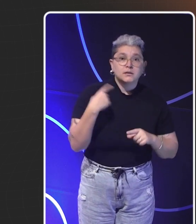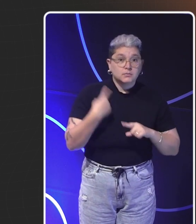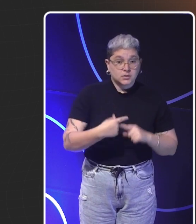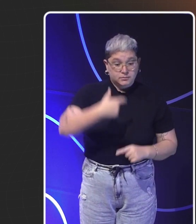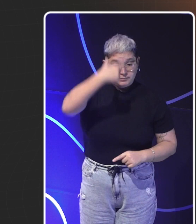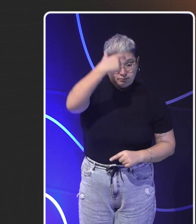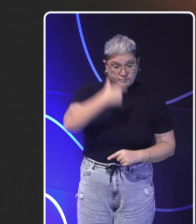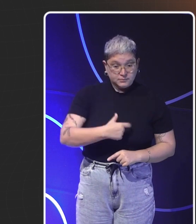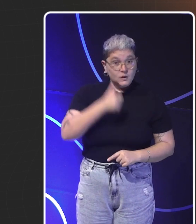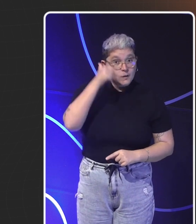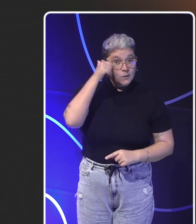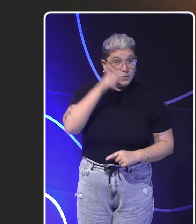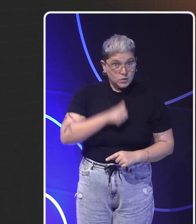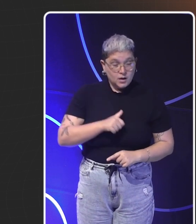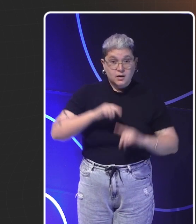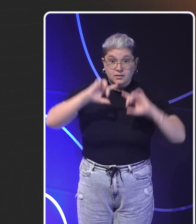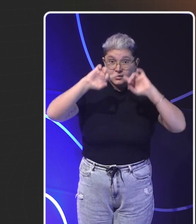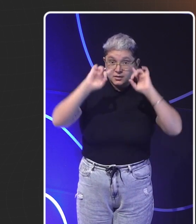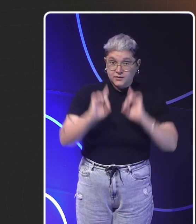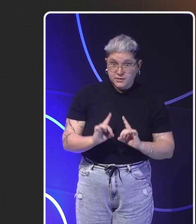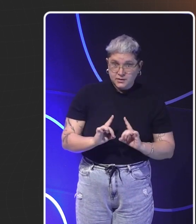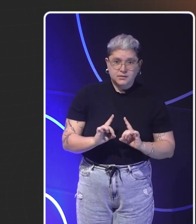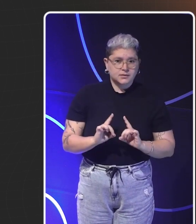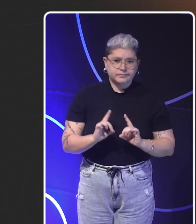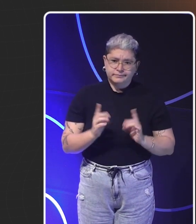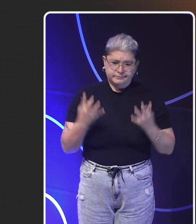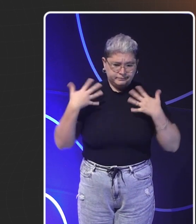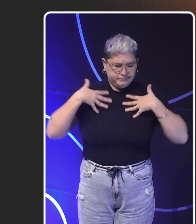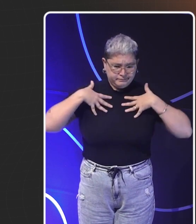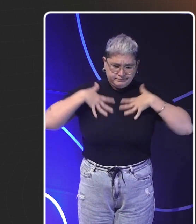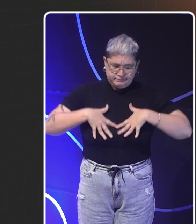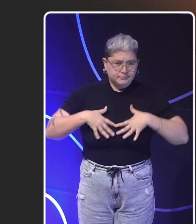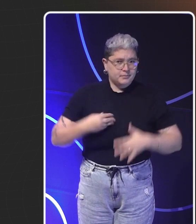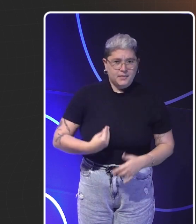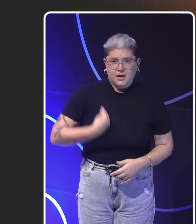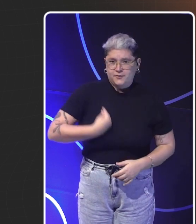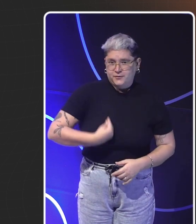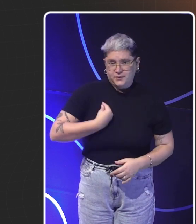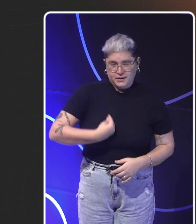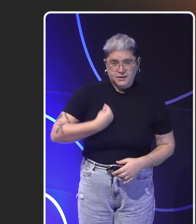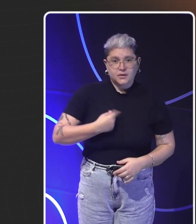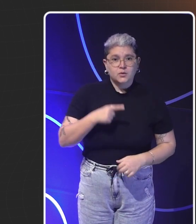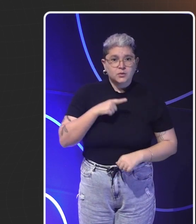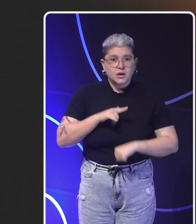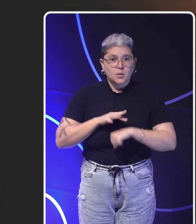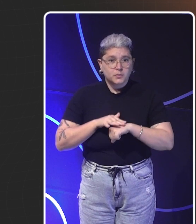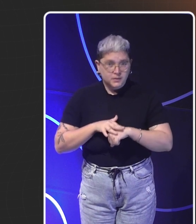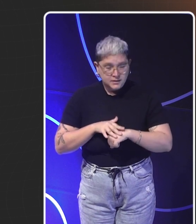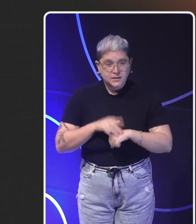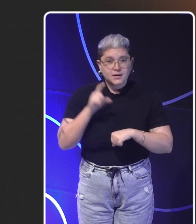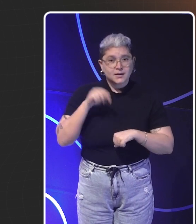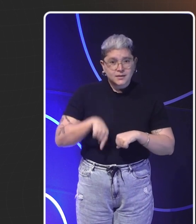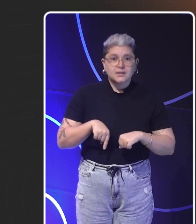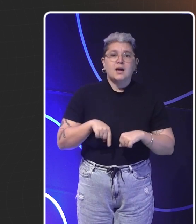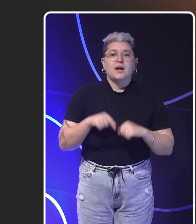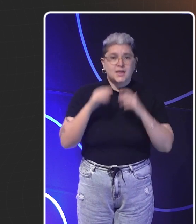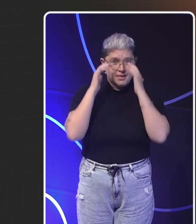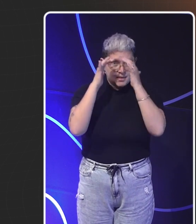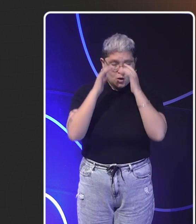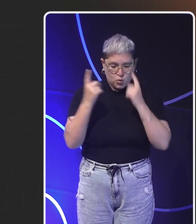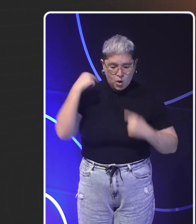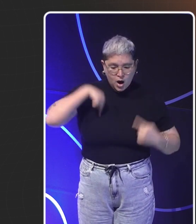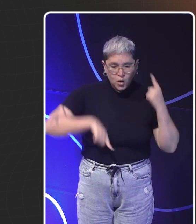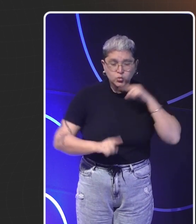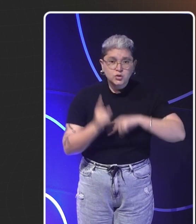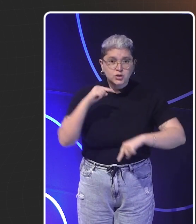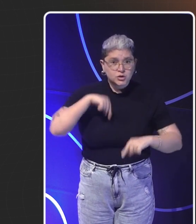mulher com deficiência faz parte da minha vida e sempre fez. Eu tenho uma doença neuromuscular, e eu